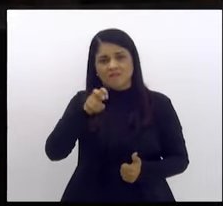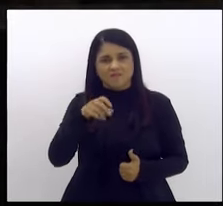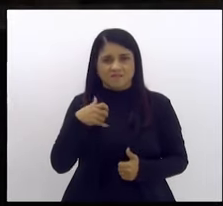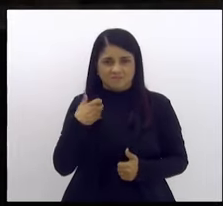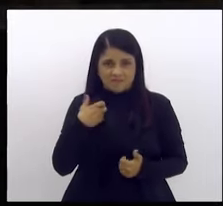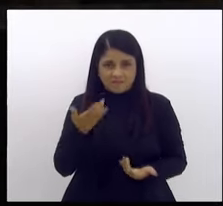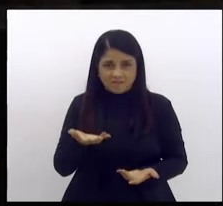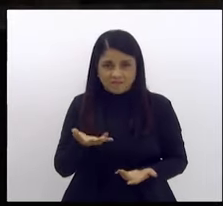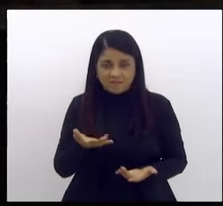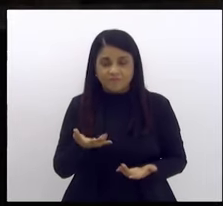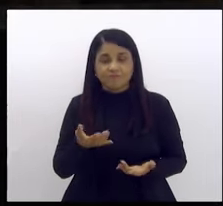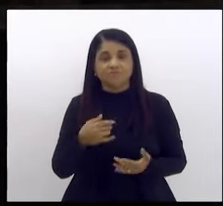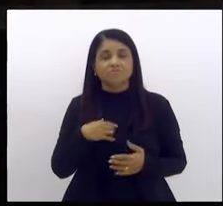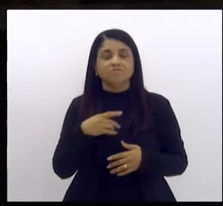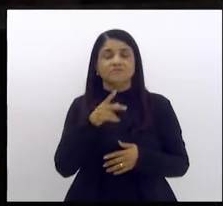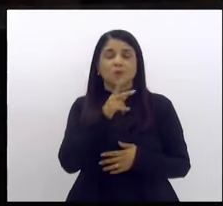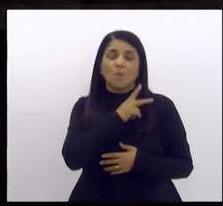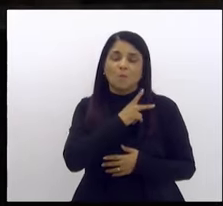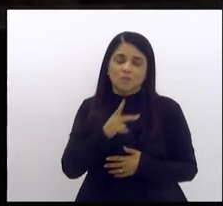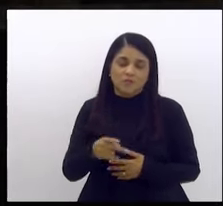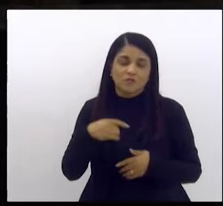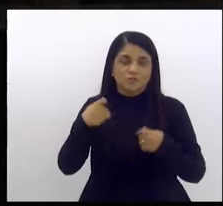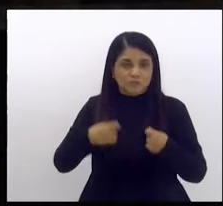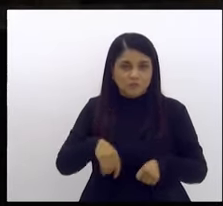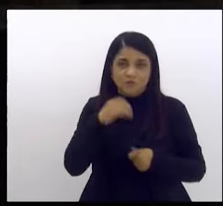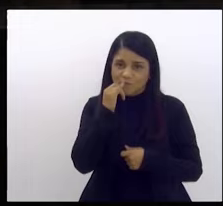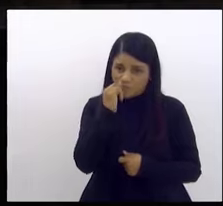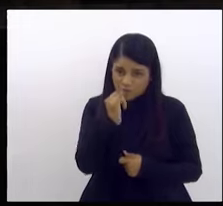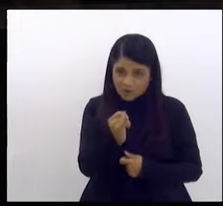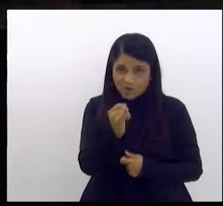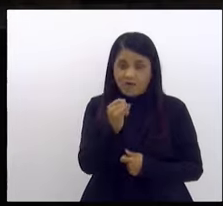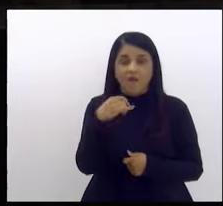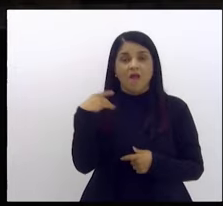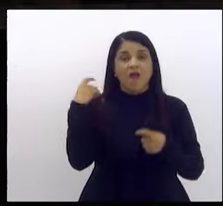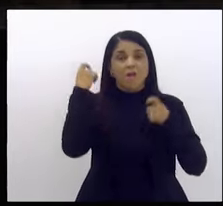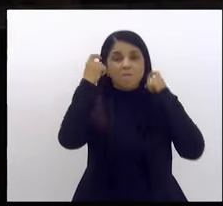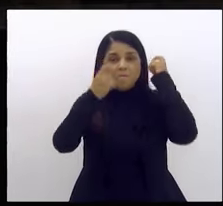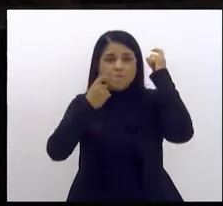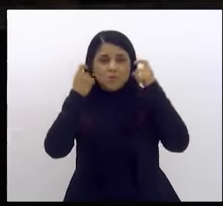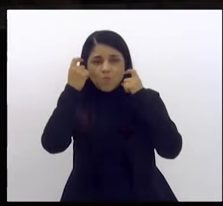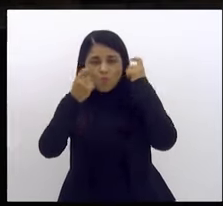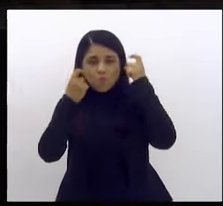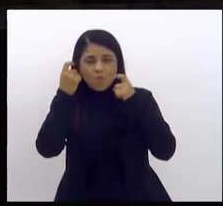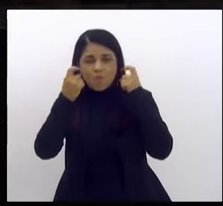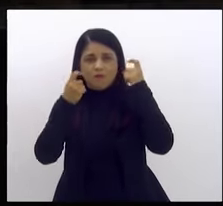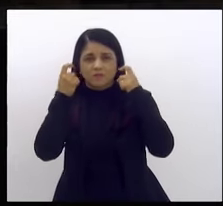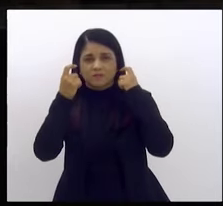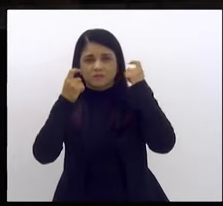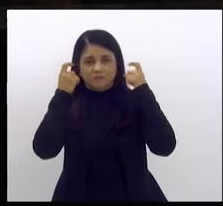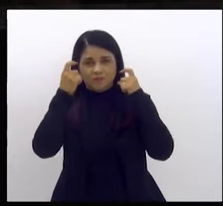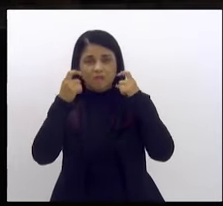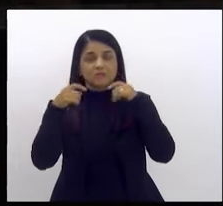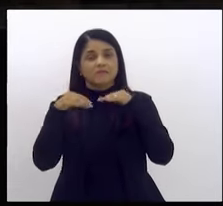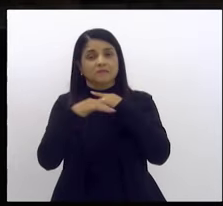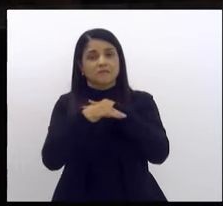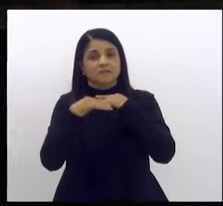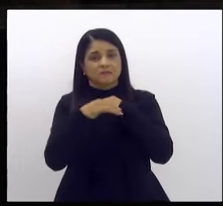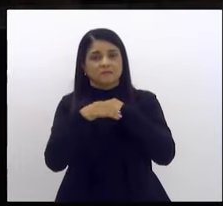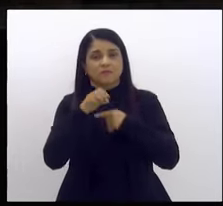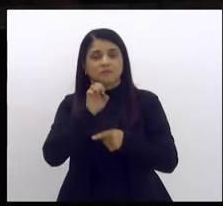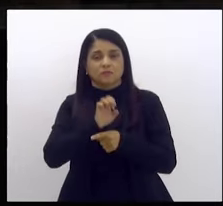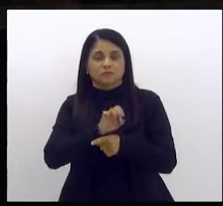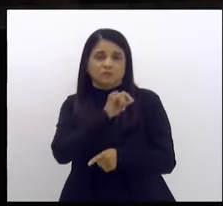senhor presidente, também não poderia te deixar de trazer aqui a preocupação, como a gente ainda na cidade do Rio de Janeiro, e